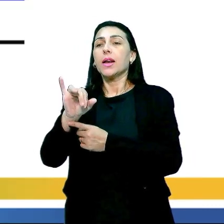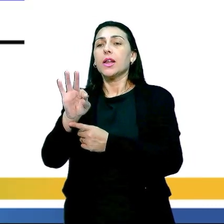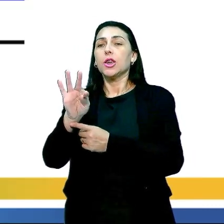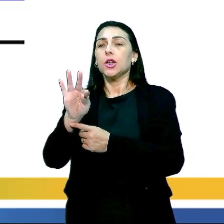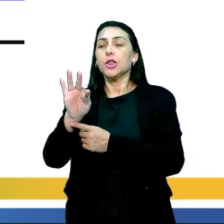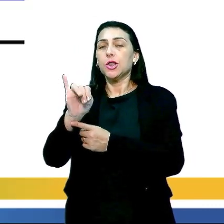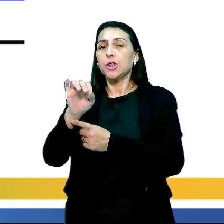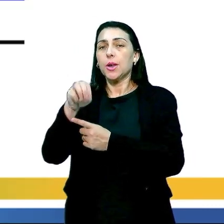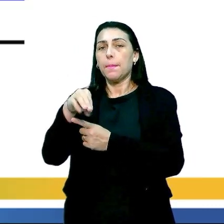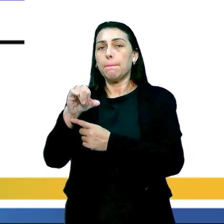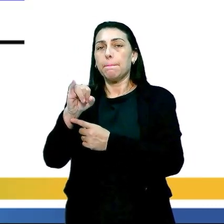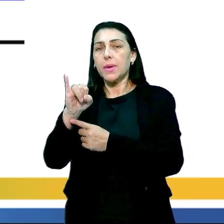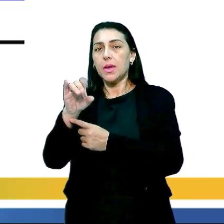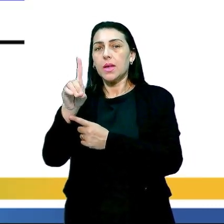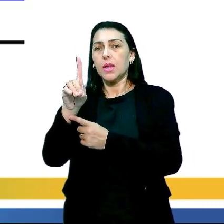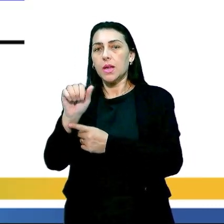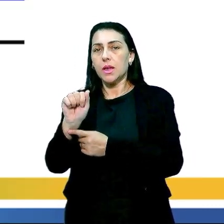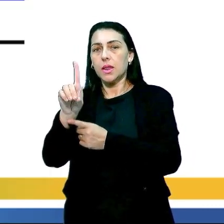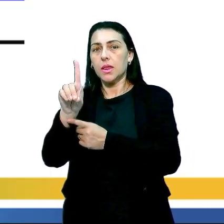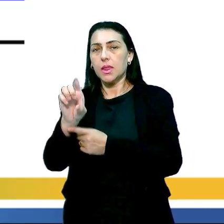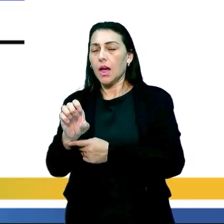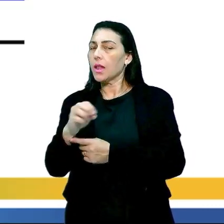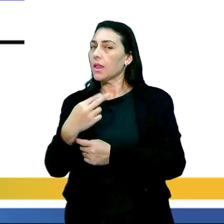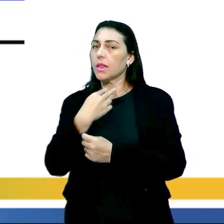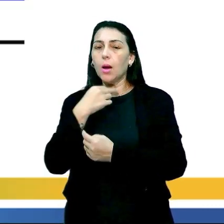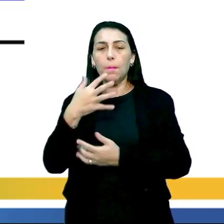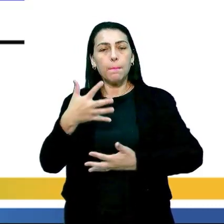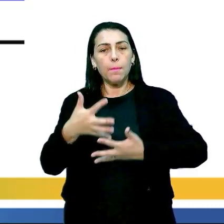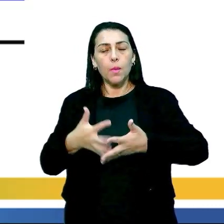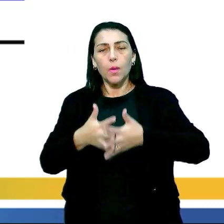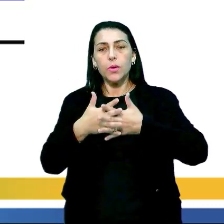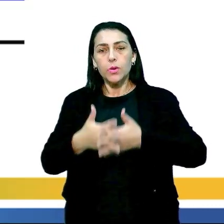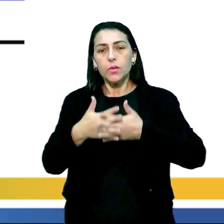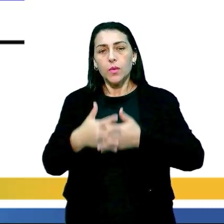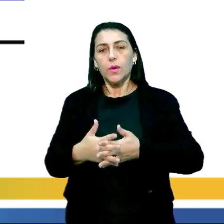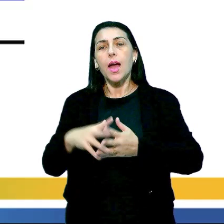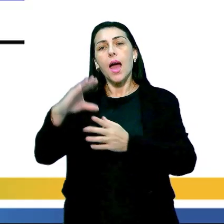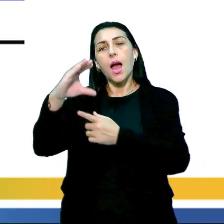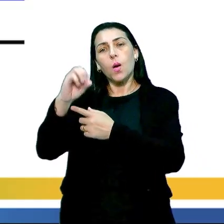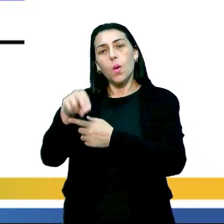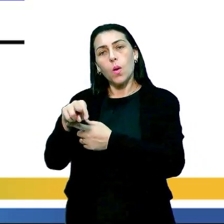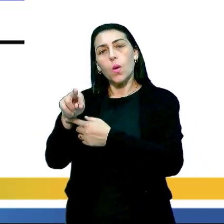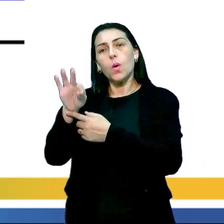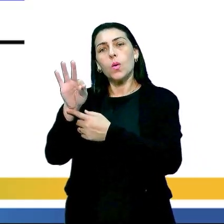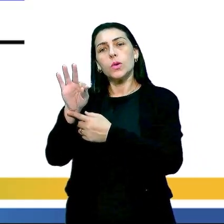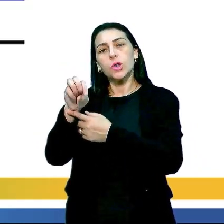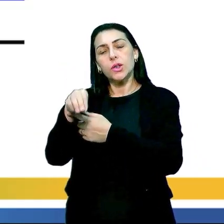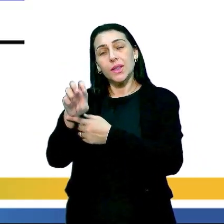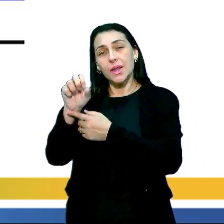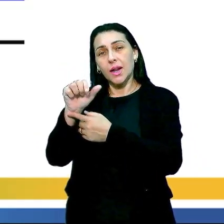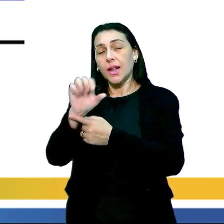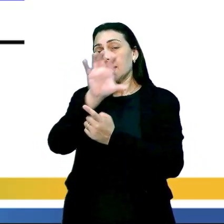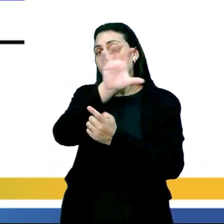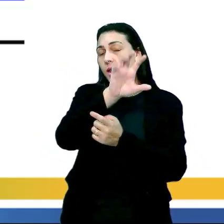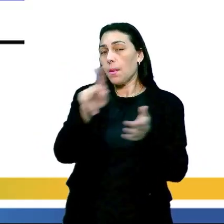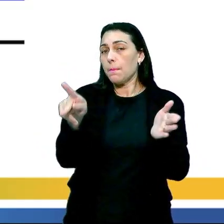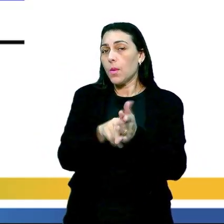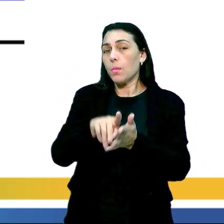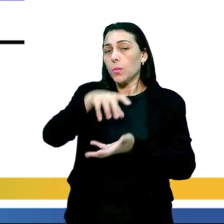tá? Continentalidade e maritimidade. A continentalidade diz respeito às regiões ali